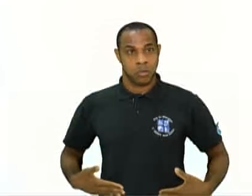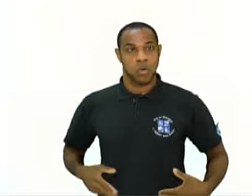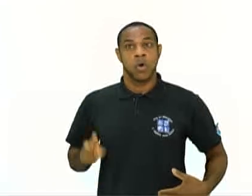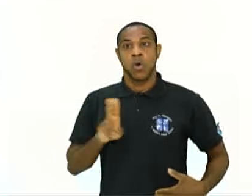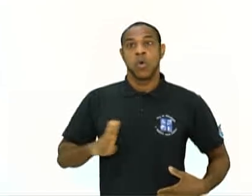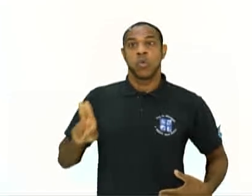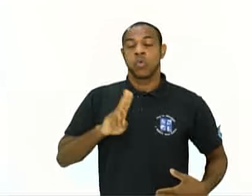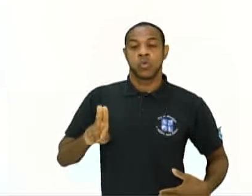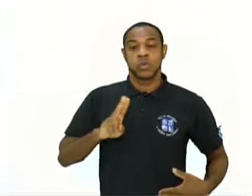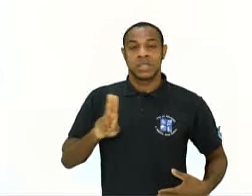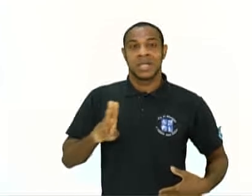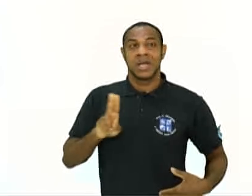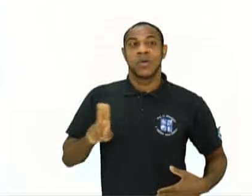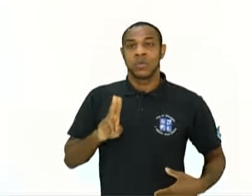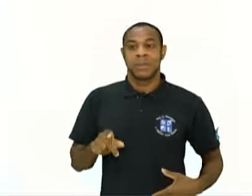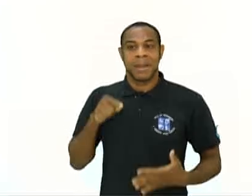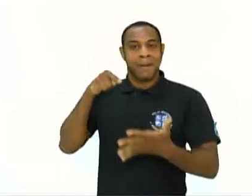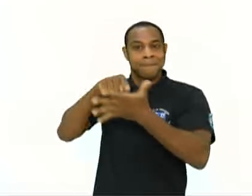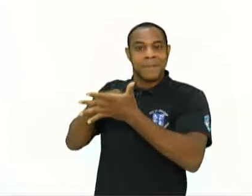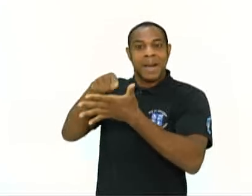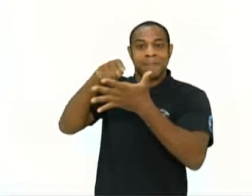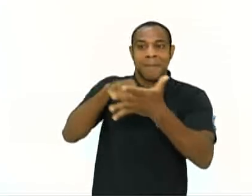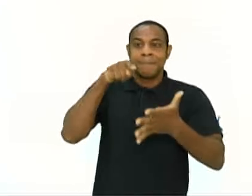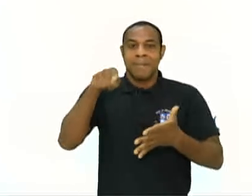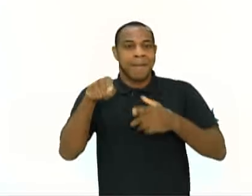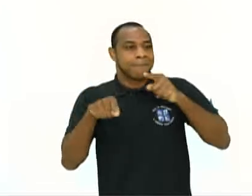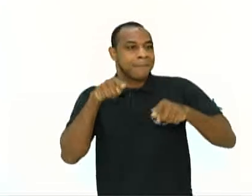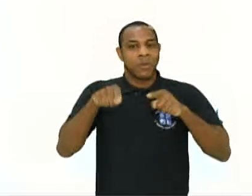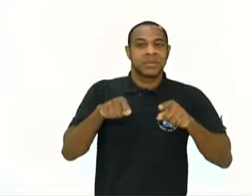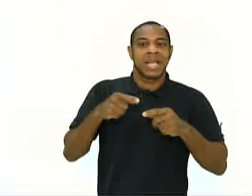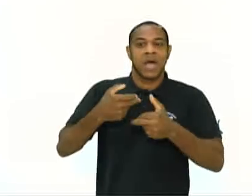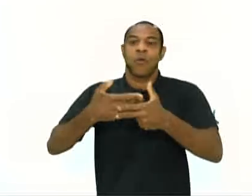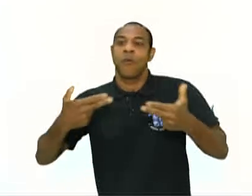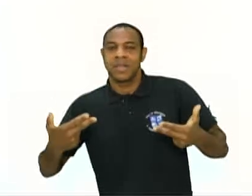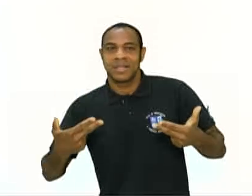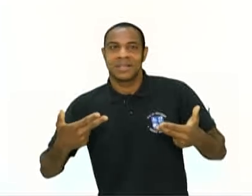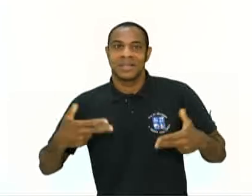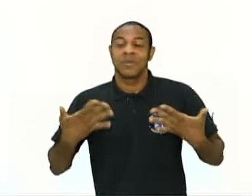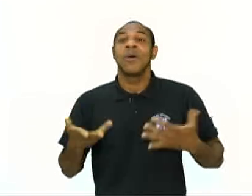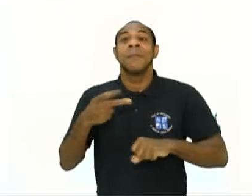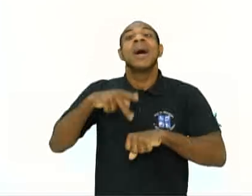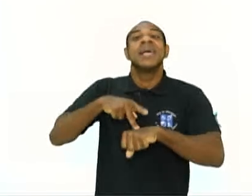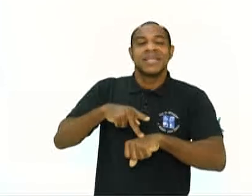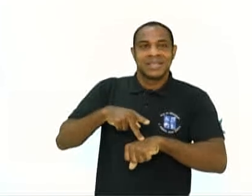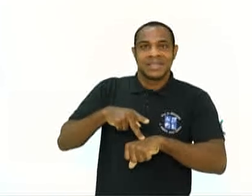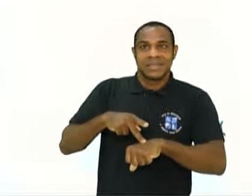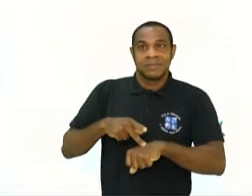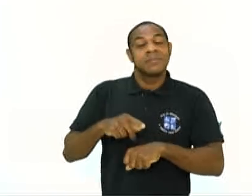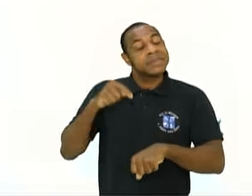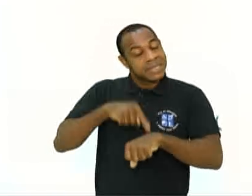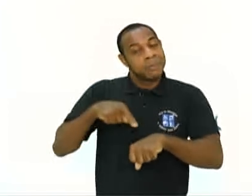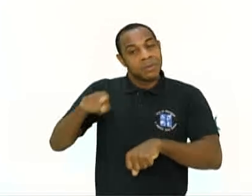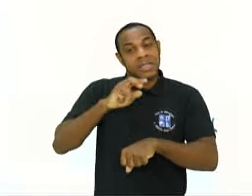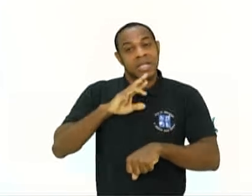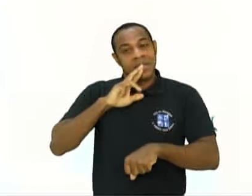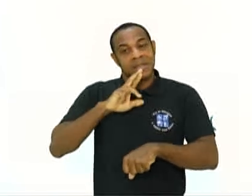para apontar alguma coisa? Ok? Vou dar um tempinho aí para vocês responderem e já já a gente vem